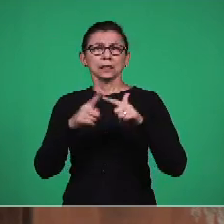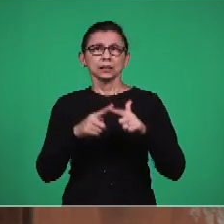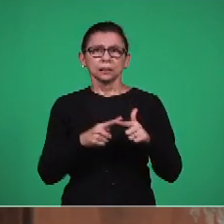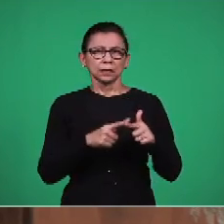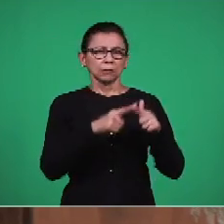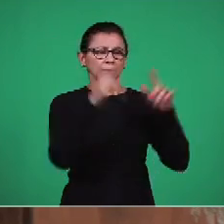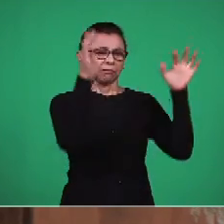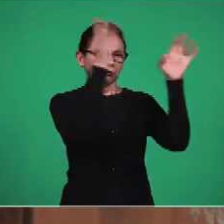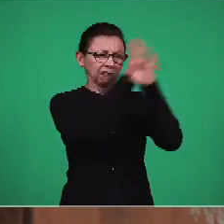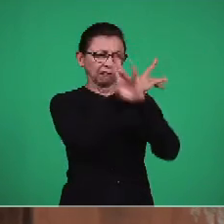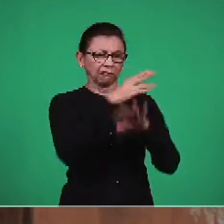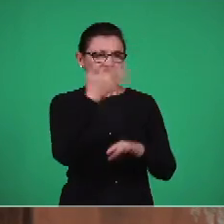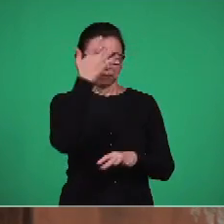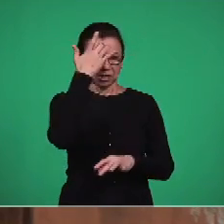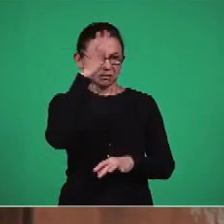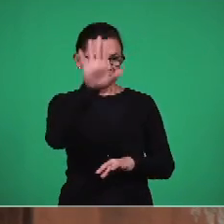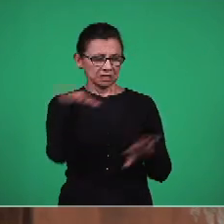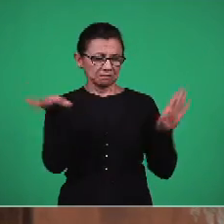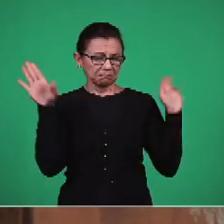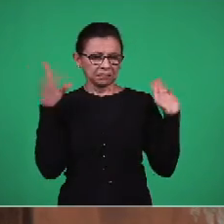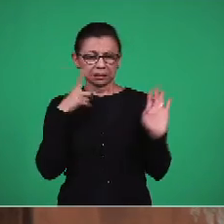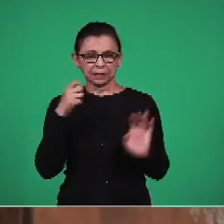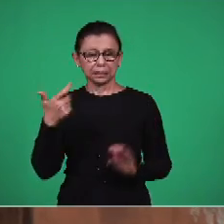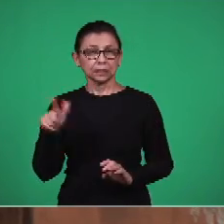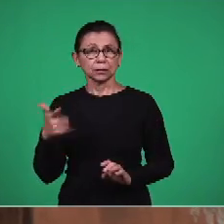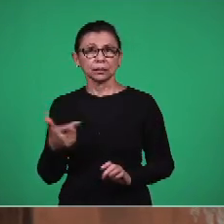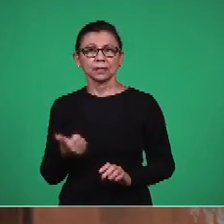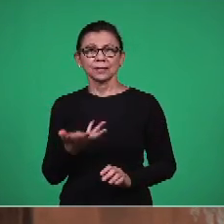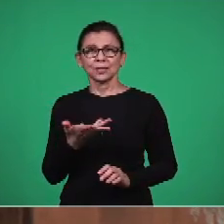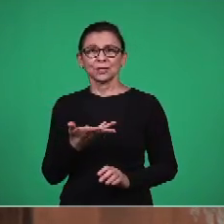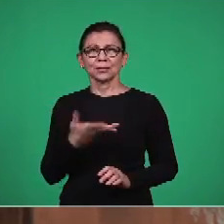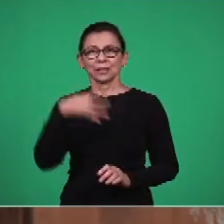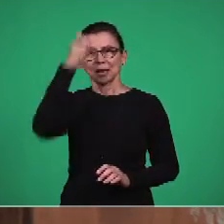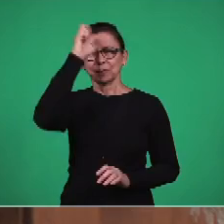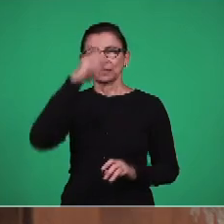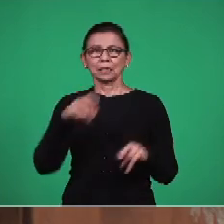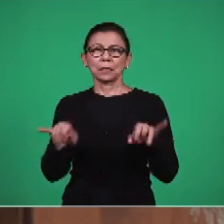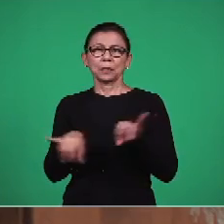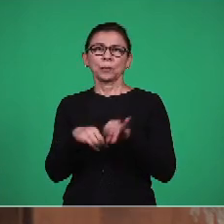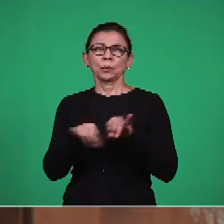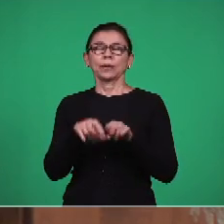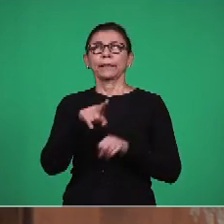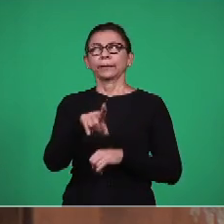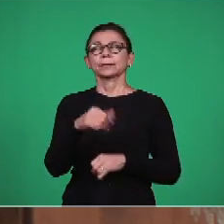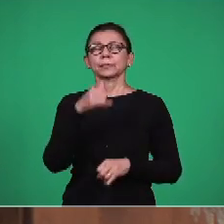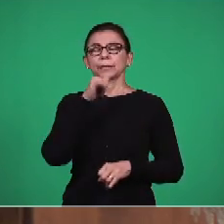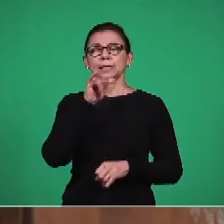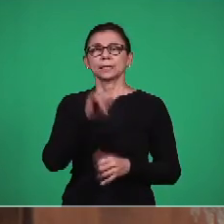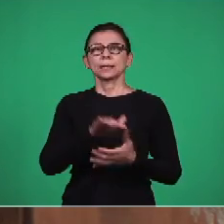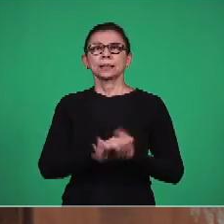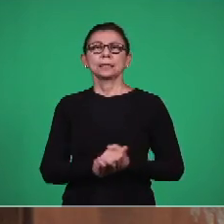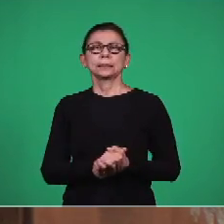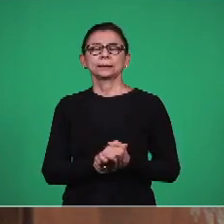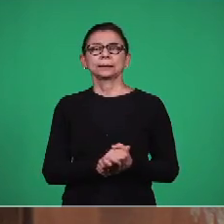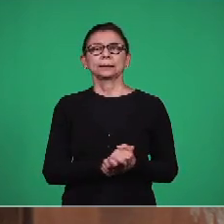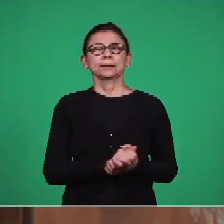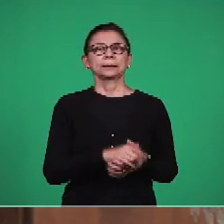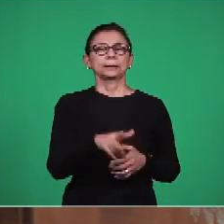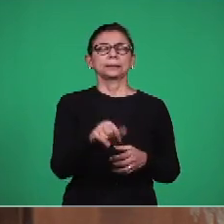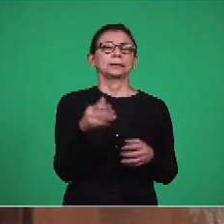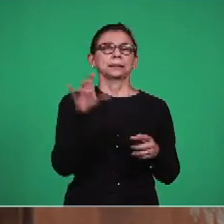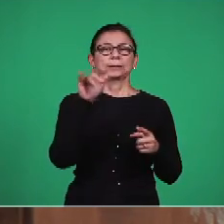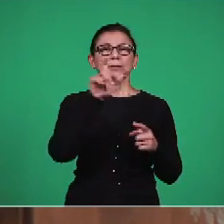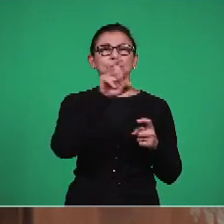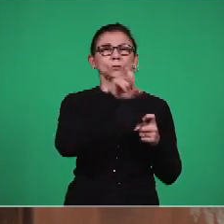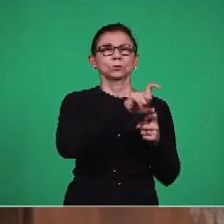quer saber, ela sabe de muita bobagem. Ela quer saber se a besta tinha 7 chifres, se tem número, se não tem, qual é o número da